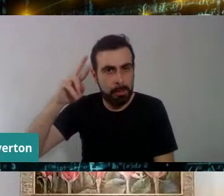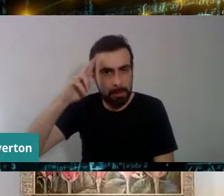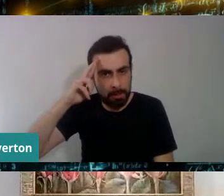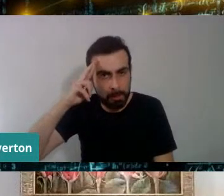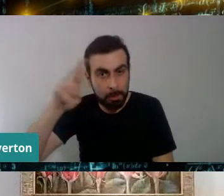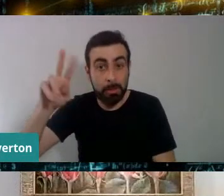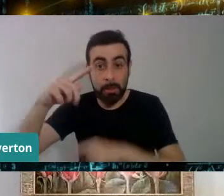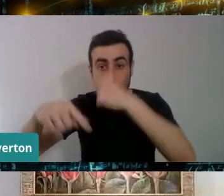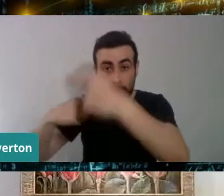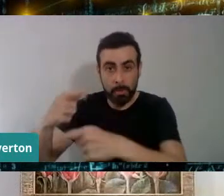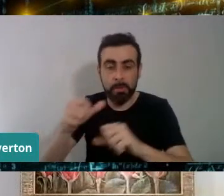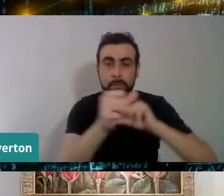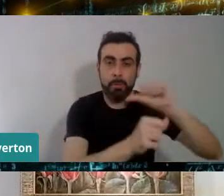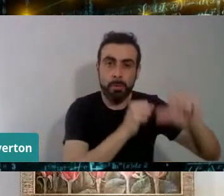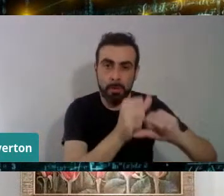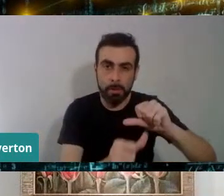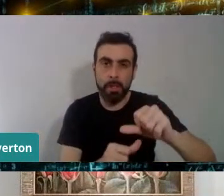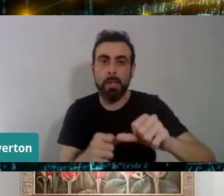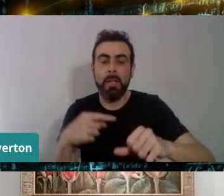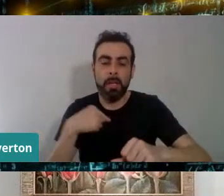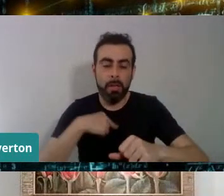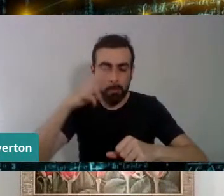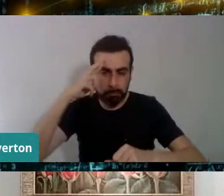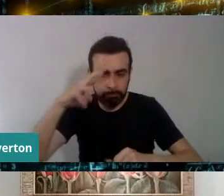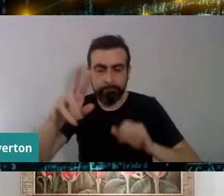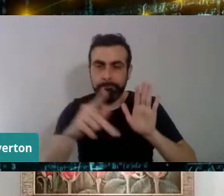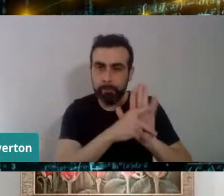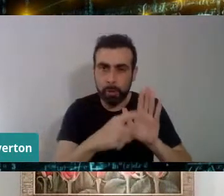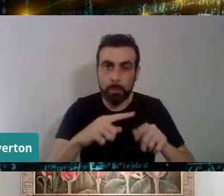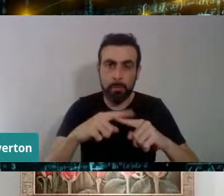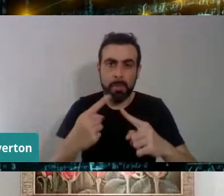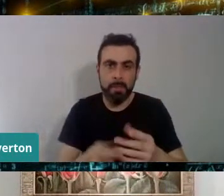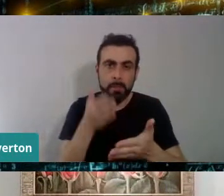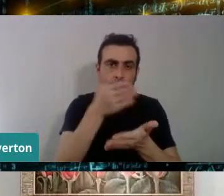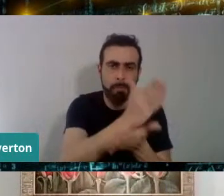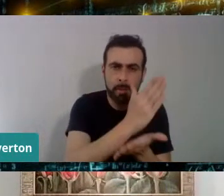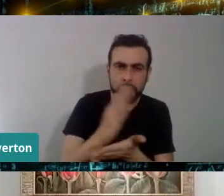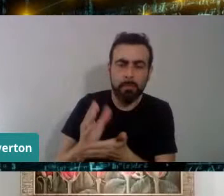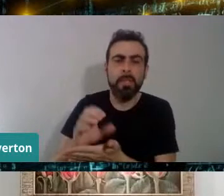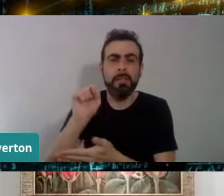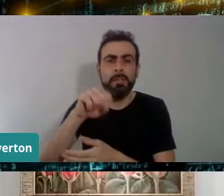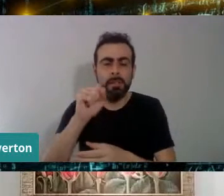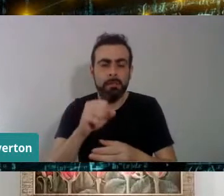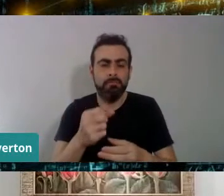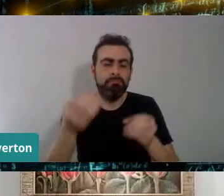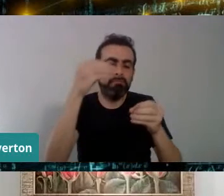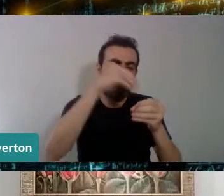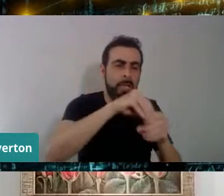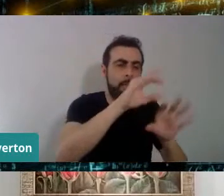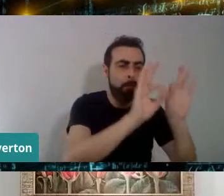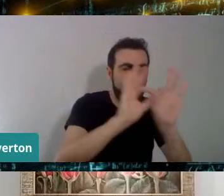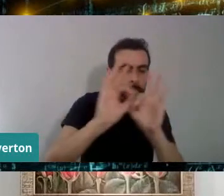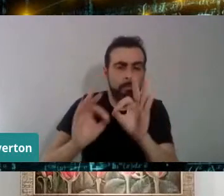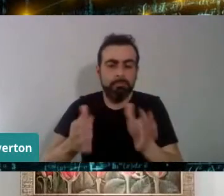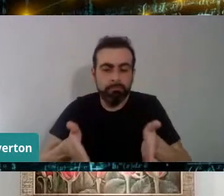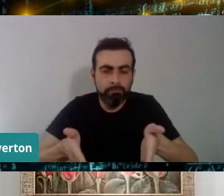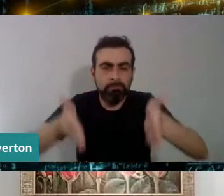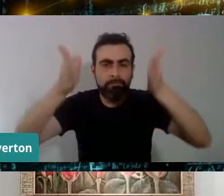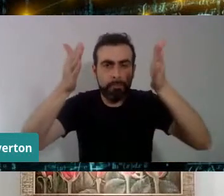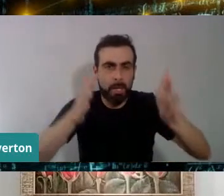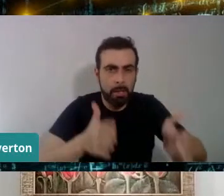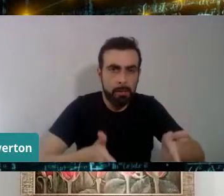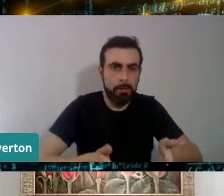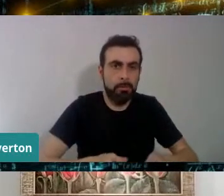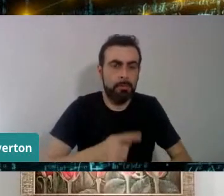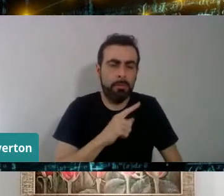né? Eu tive o prazer de participar da preparação daquele prédio, né? Você não